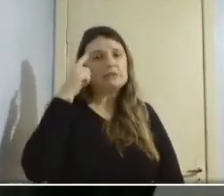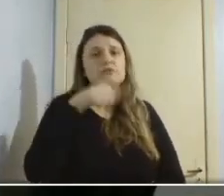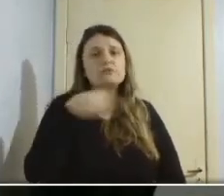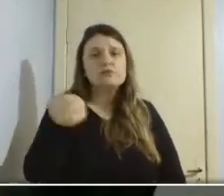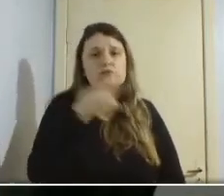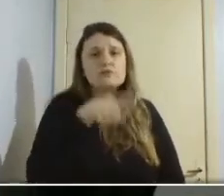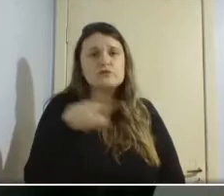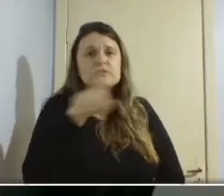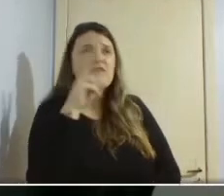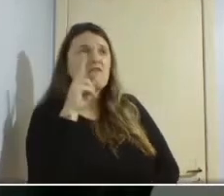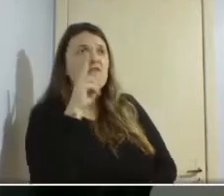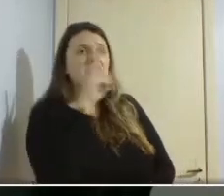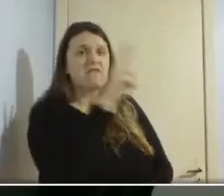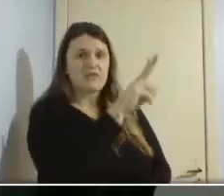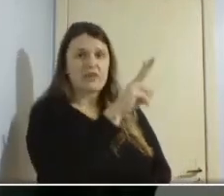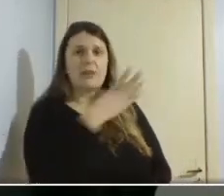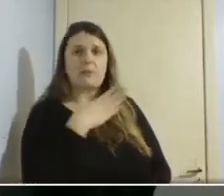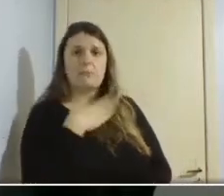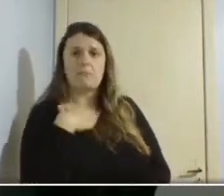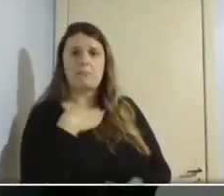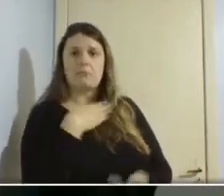vendo já a minha tela.